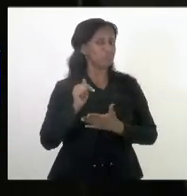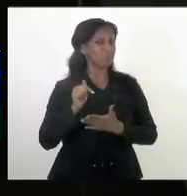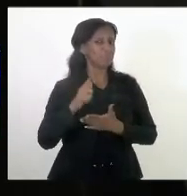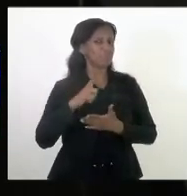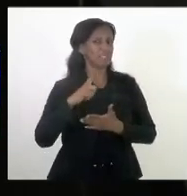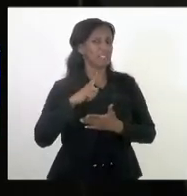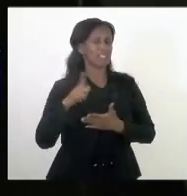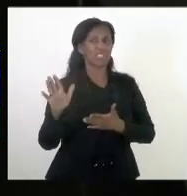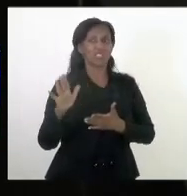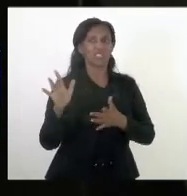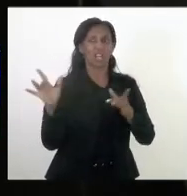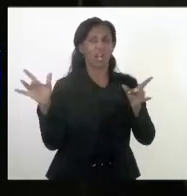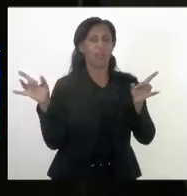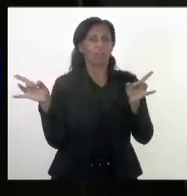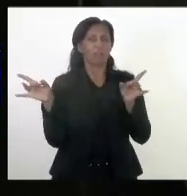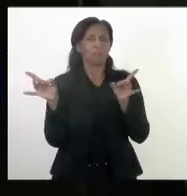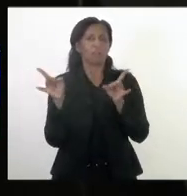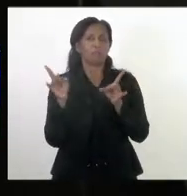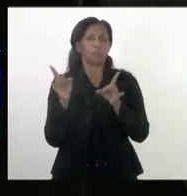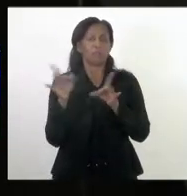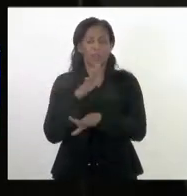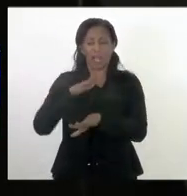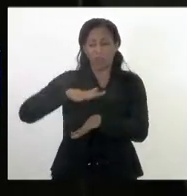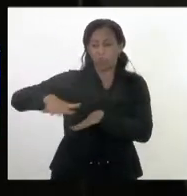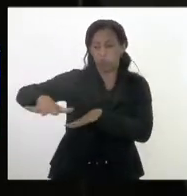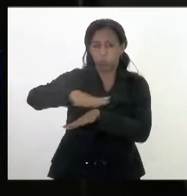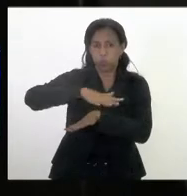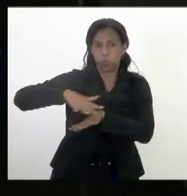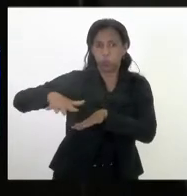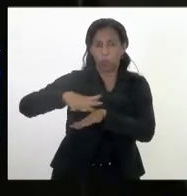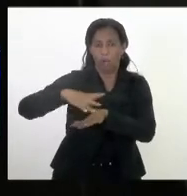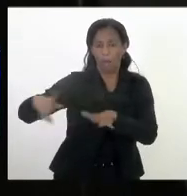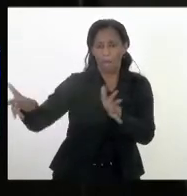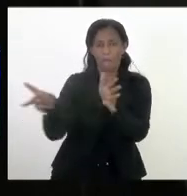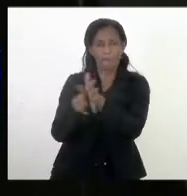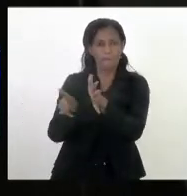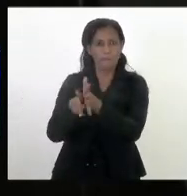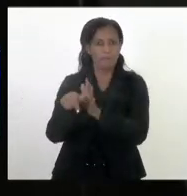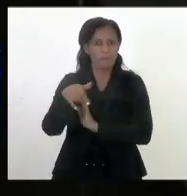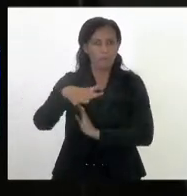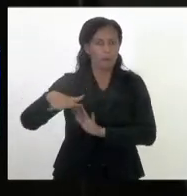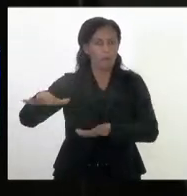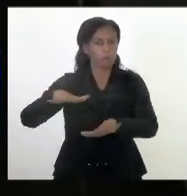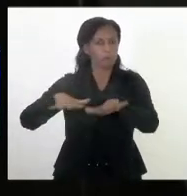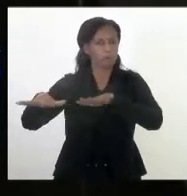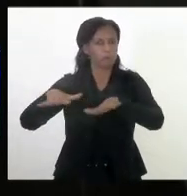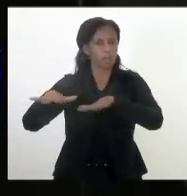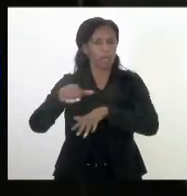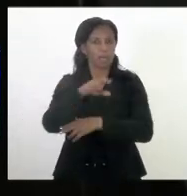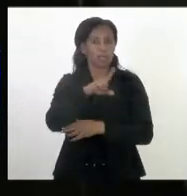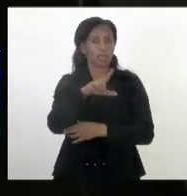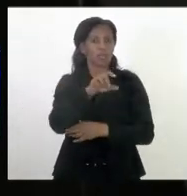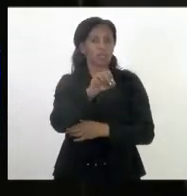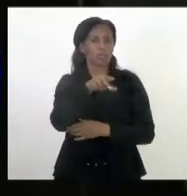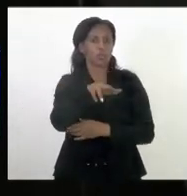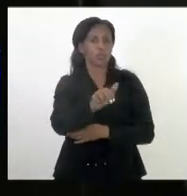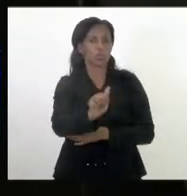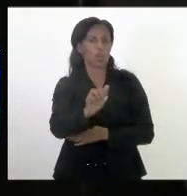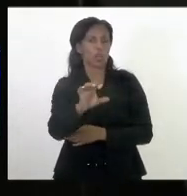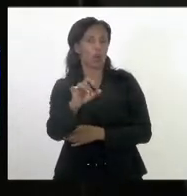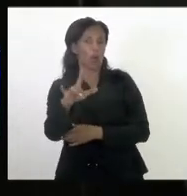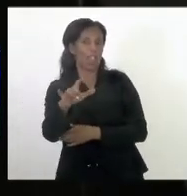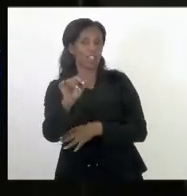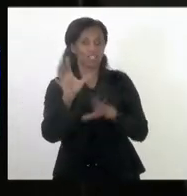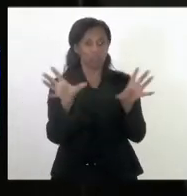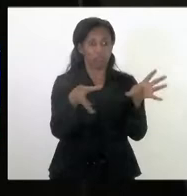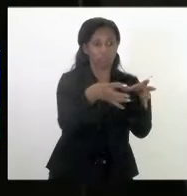não está limitada nos espaços específicos territoriais da Zona Oeste, já